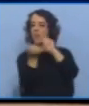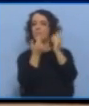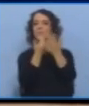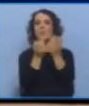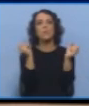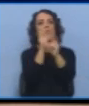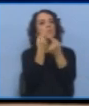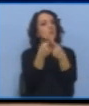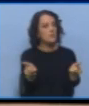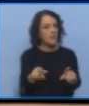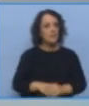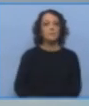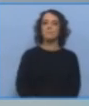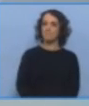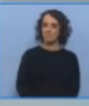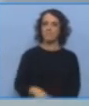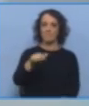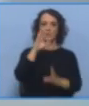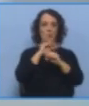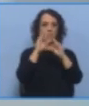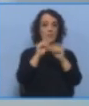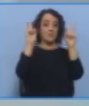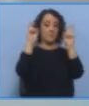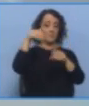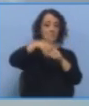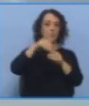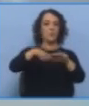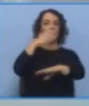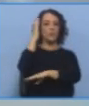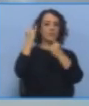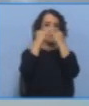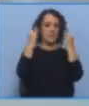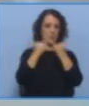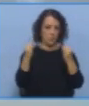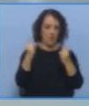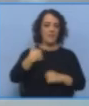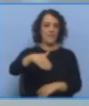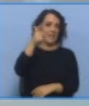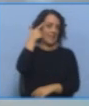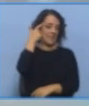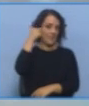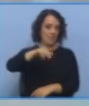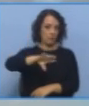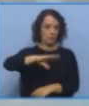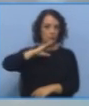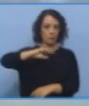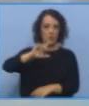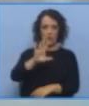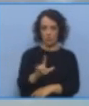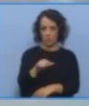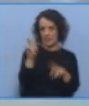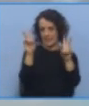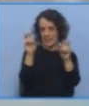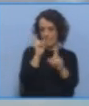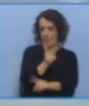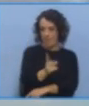distinto. É uma conversa que estamos a ter no contexto do Congresso Internacional que vai iniciar-se na quinta-feira, aqui em Lisboa, sobre este tema,